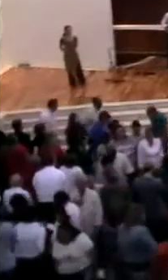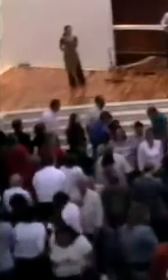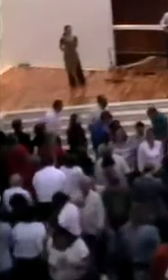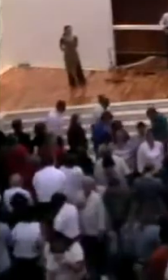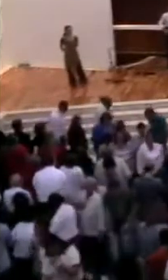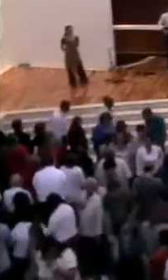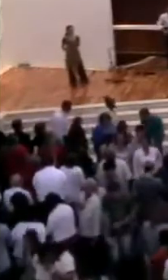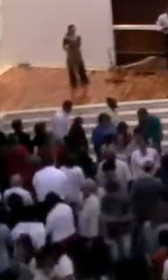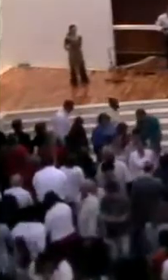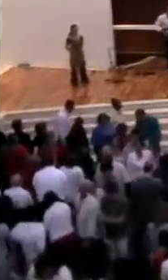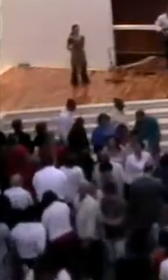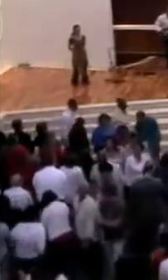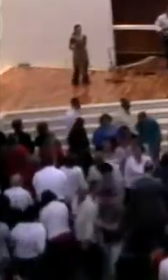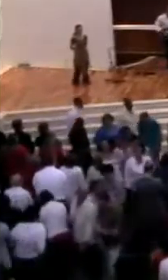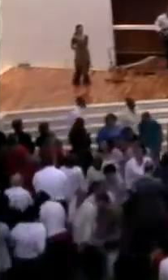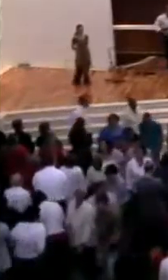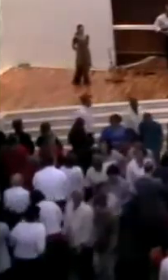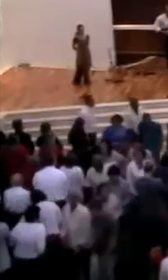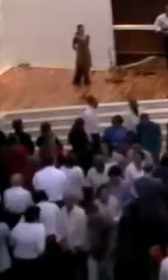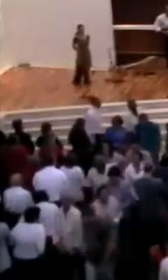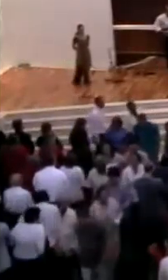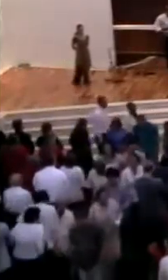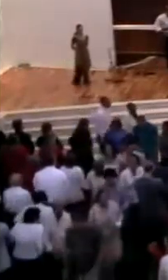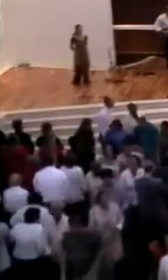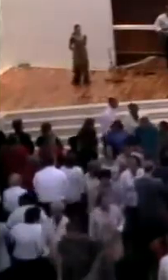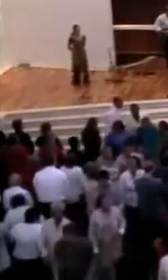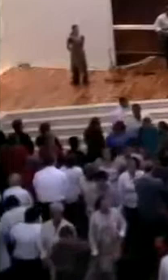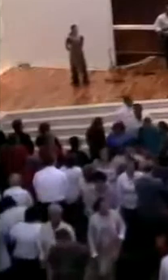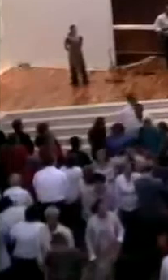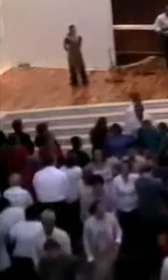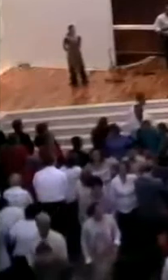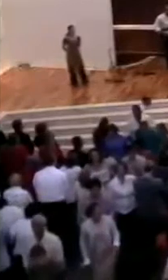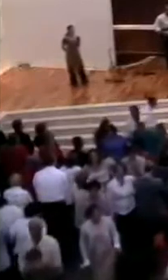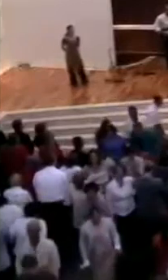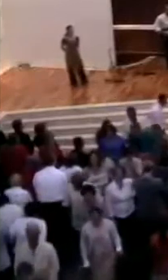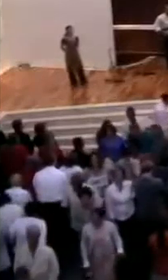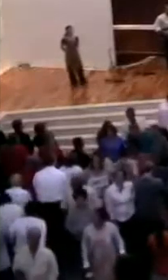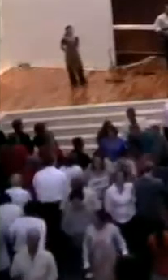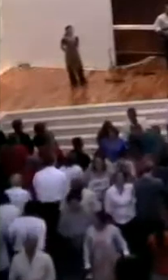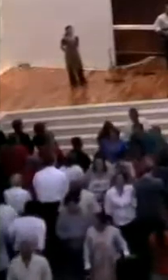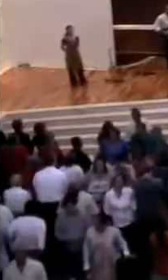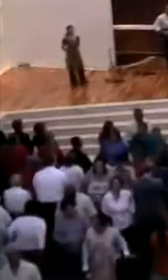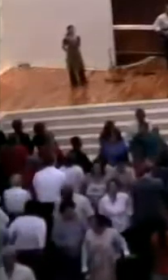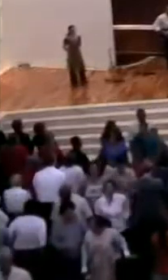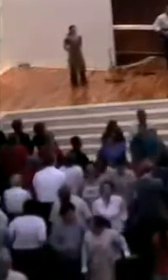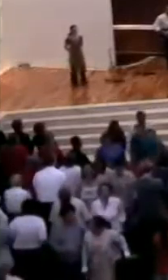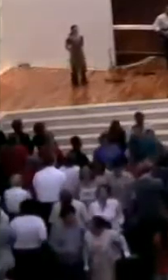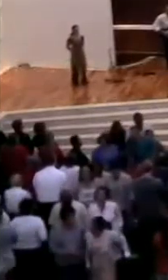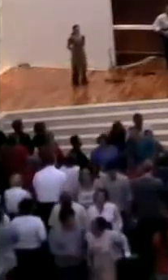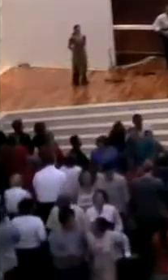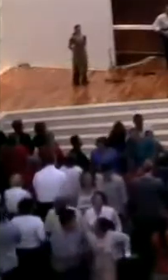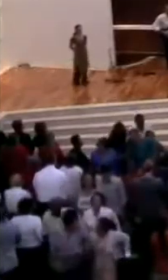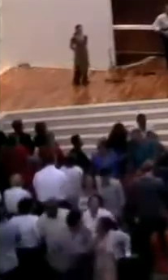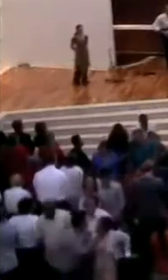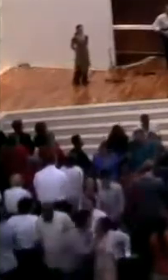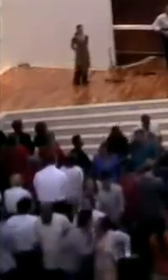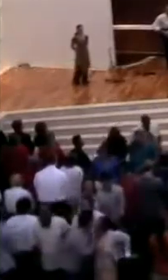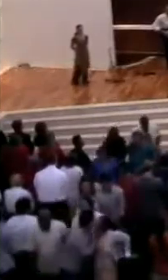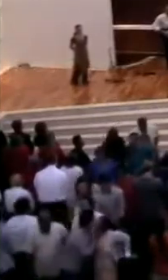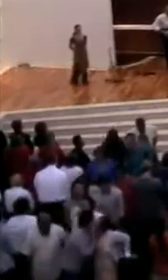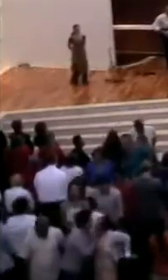falar, que Deus vai fazer aqui em nosso meio hoje coisas impossíveis.